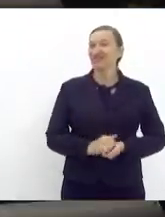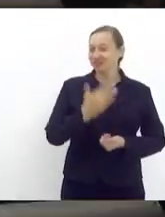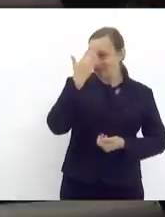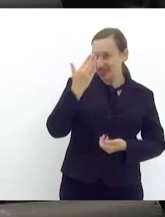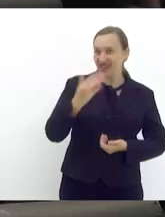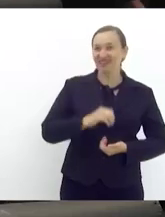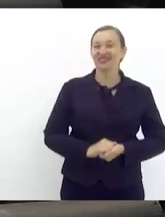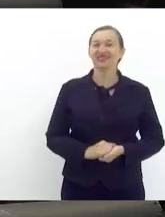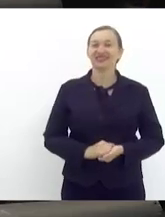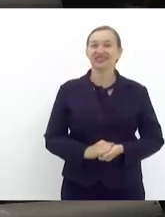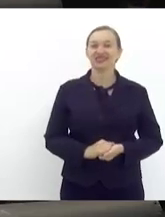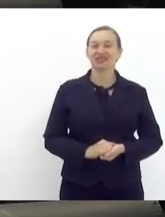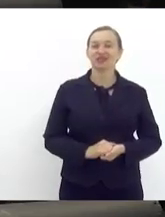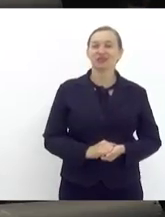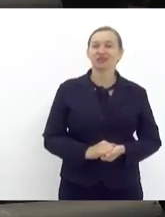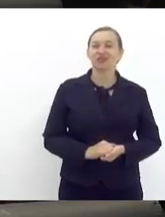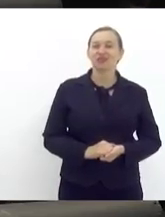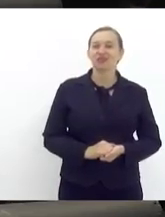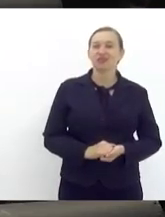gente.